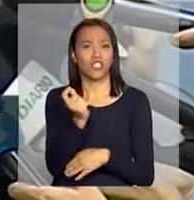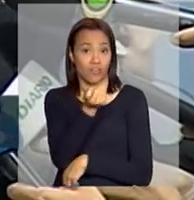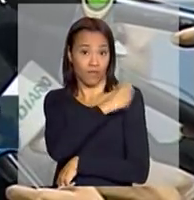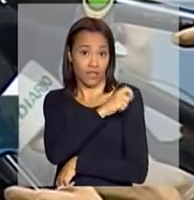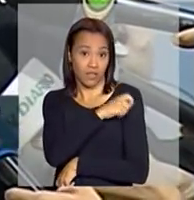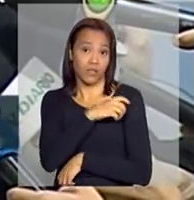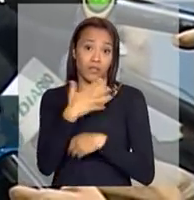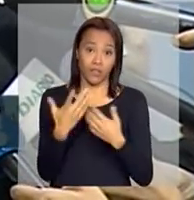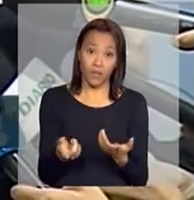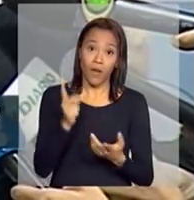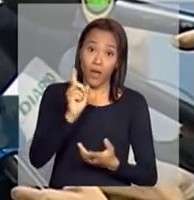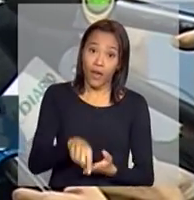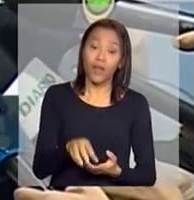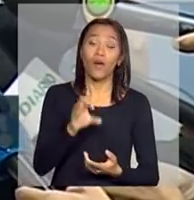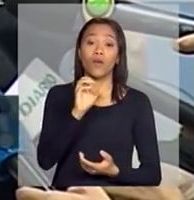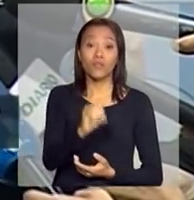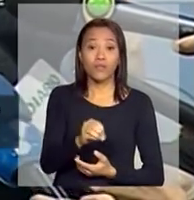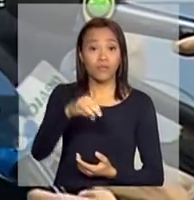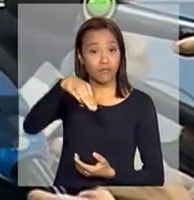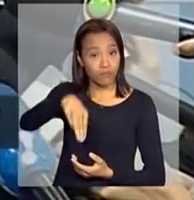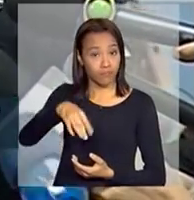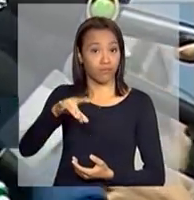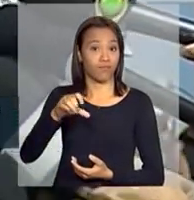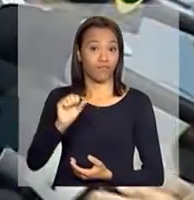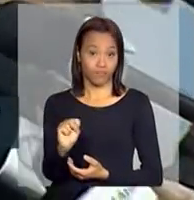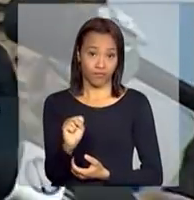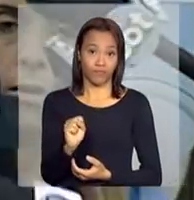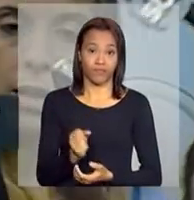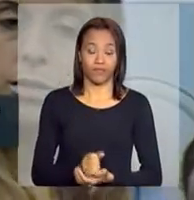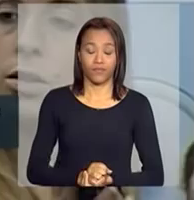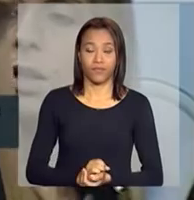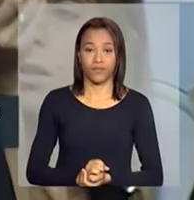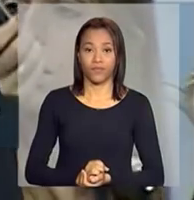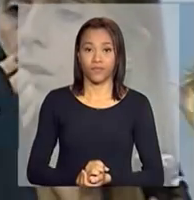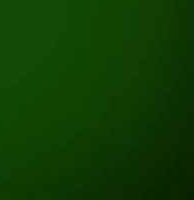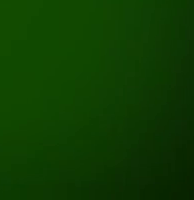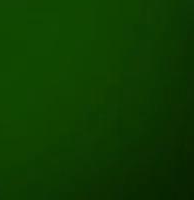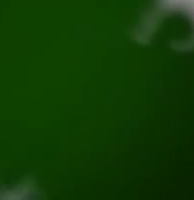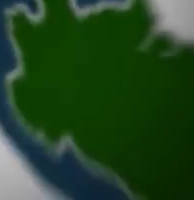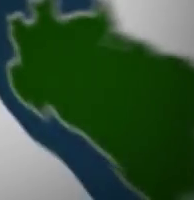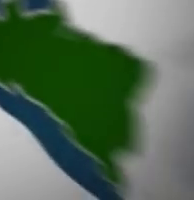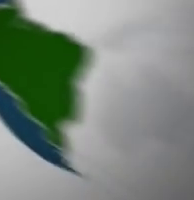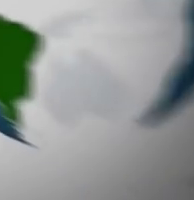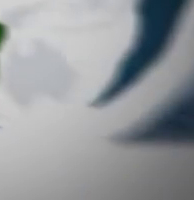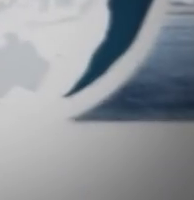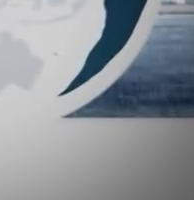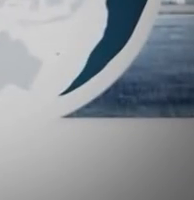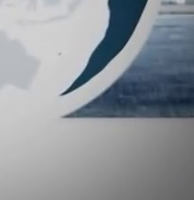cumpre aquilo que a Organização Mundial de Saúde estabelece. Obrigado.